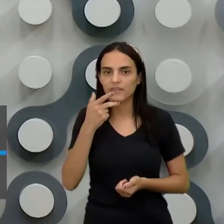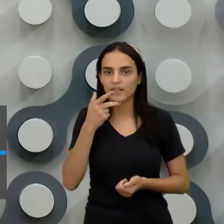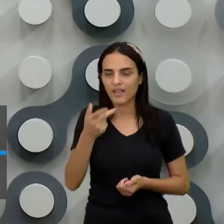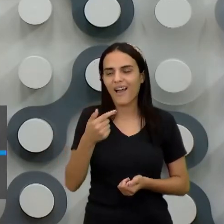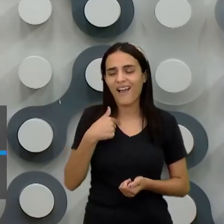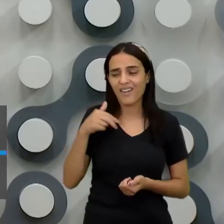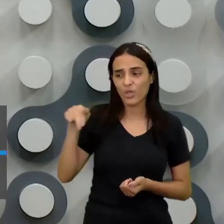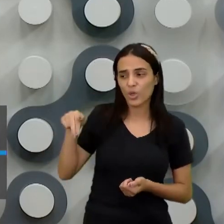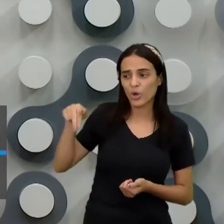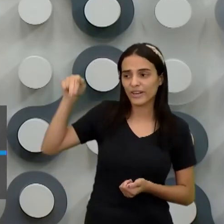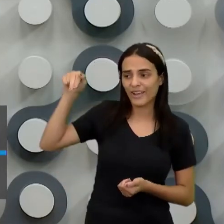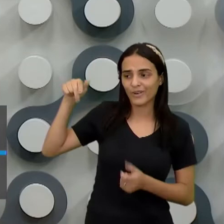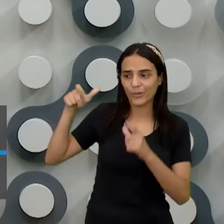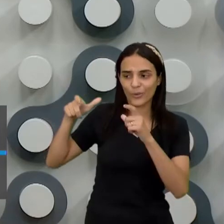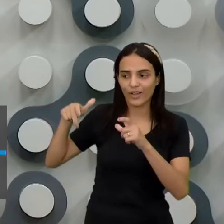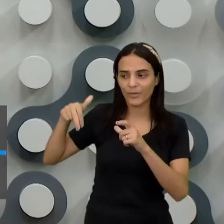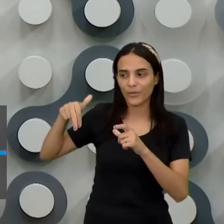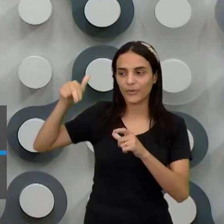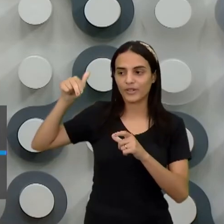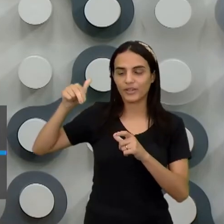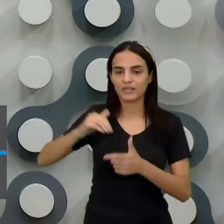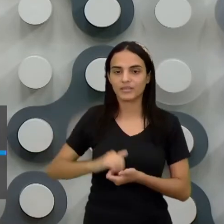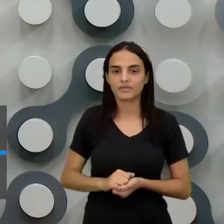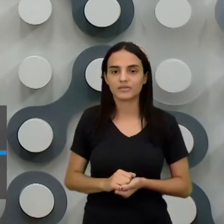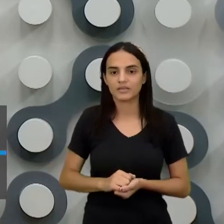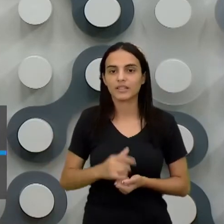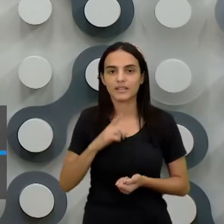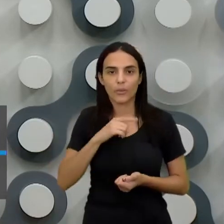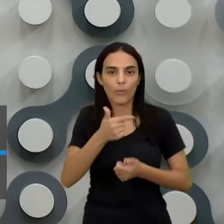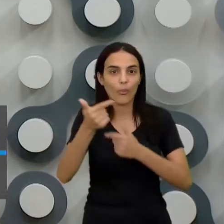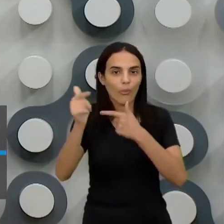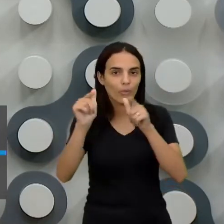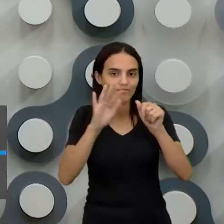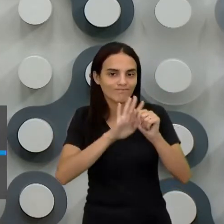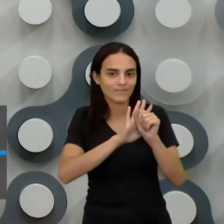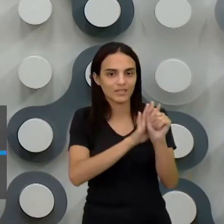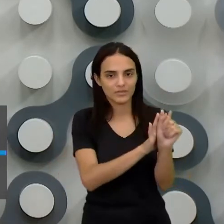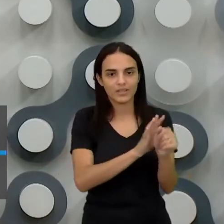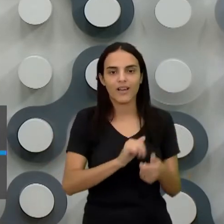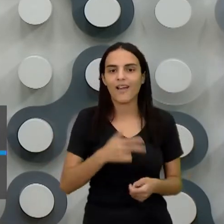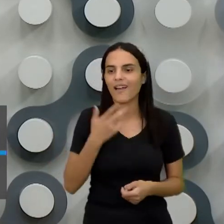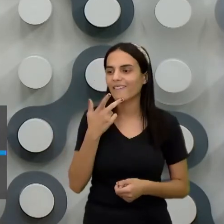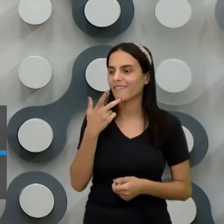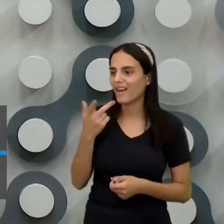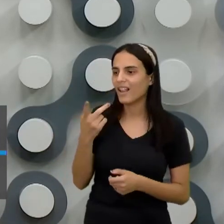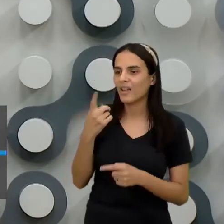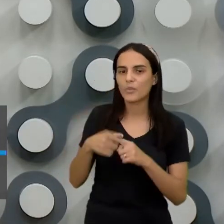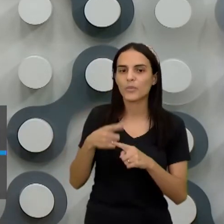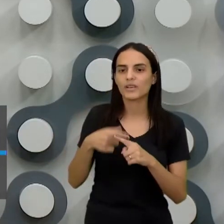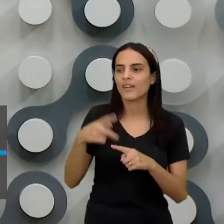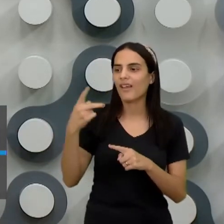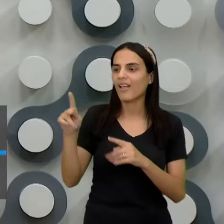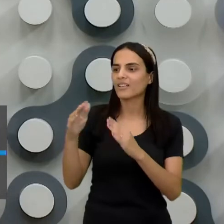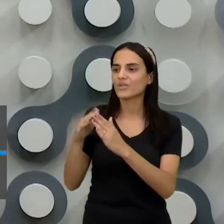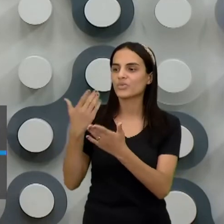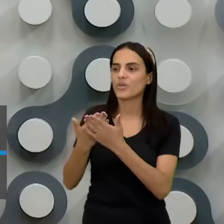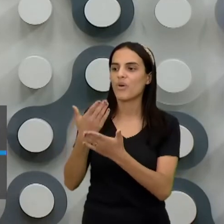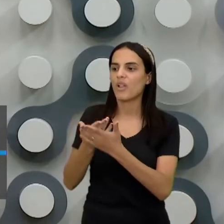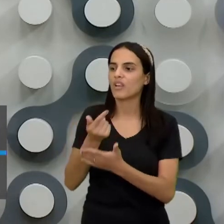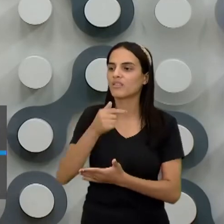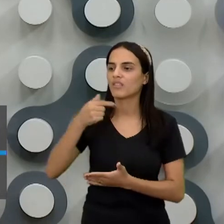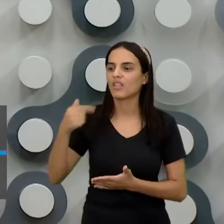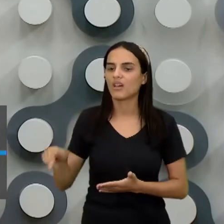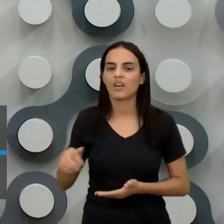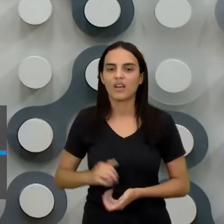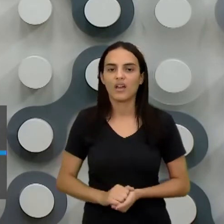nordestino, né? Aí, a gente tem vários outros preconceitos. Ele fala assim porque lá não tem escola. Ele fala assim porque